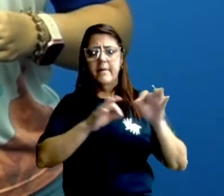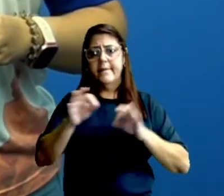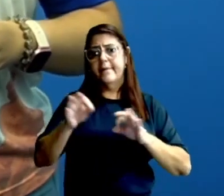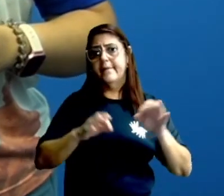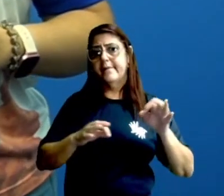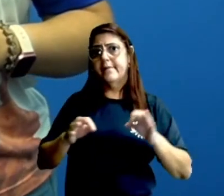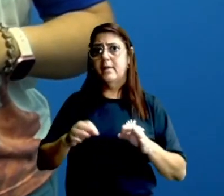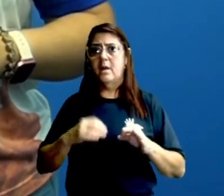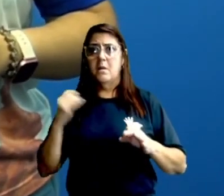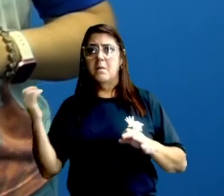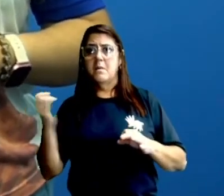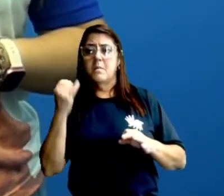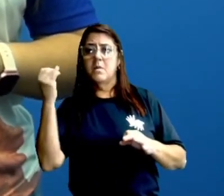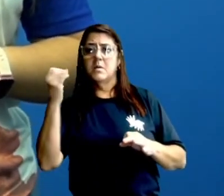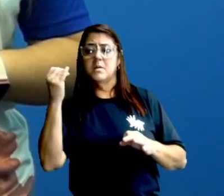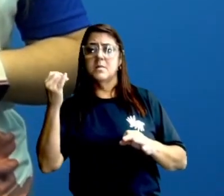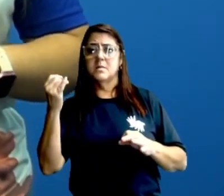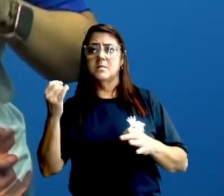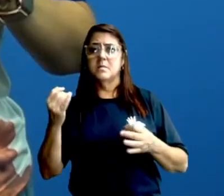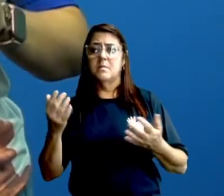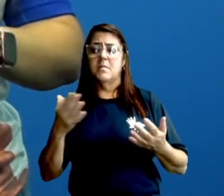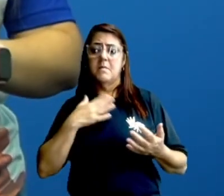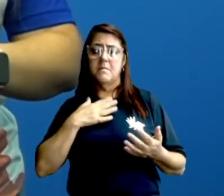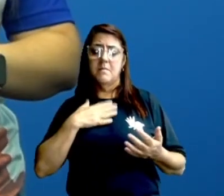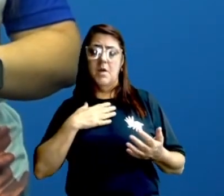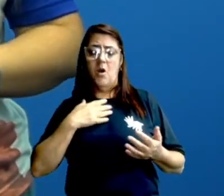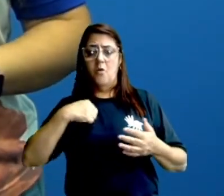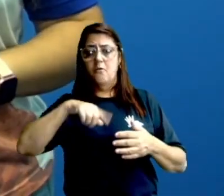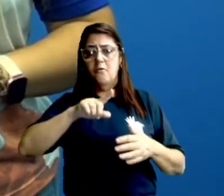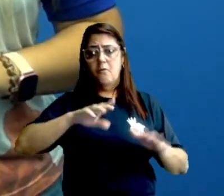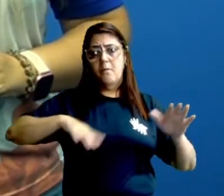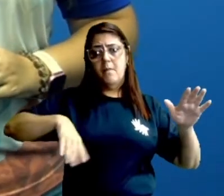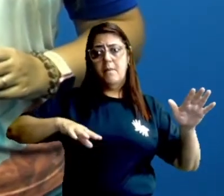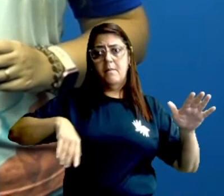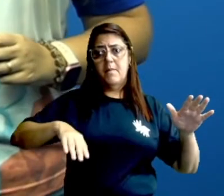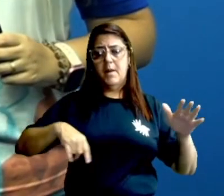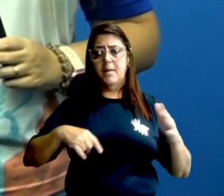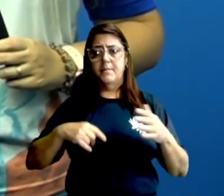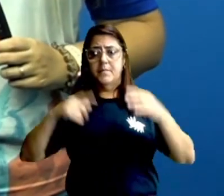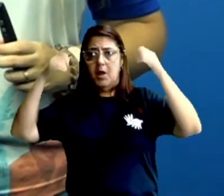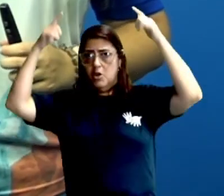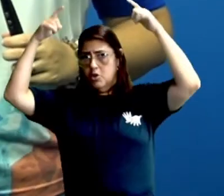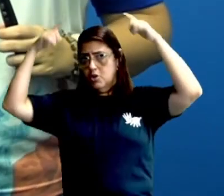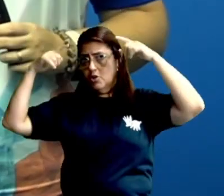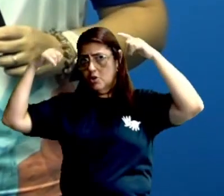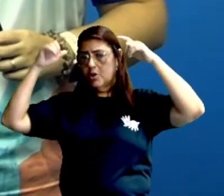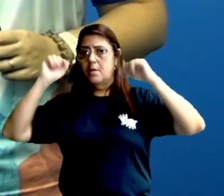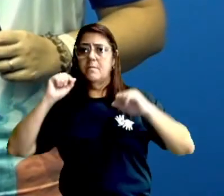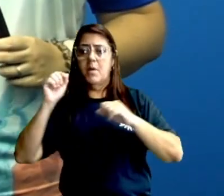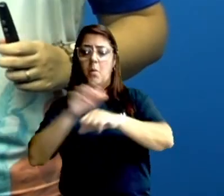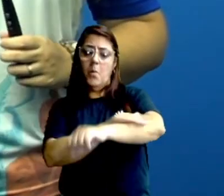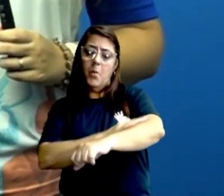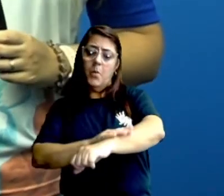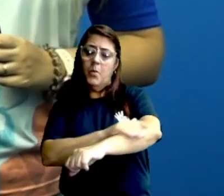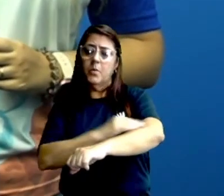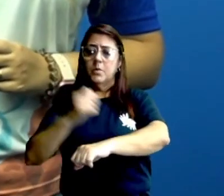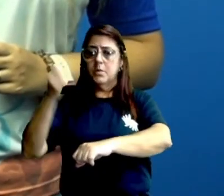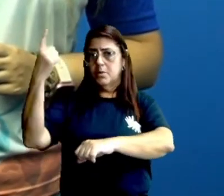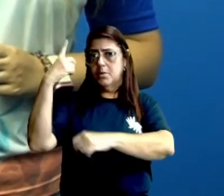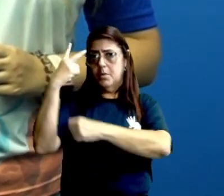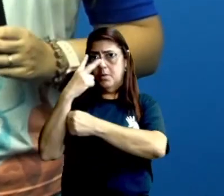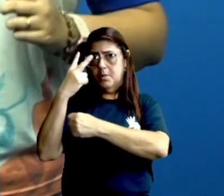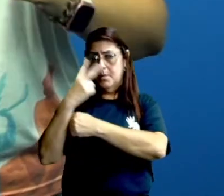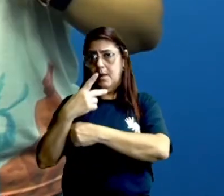à importância. O que é importante para mim? Eu vou para a praia, então eu tenho que levar chapéu, protetor solar, roupa